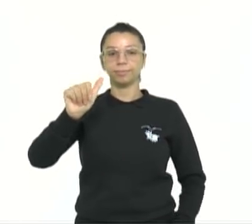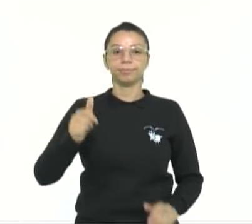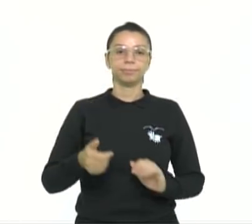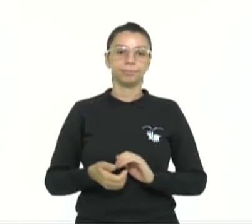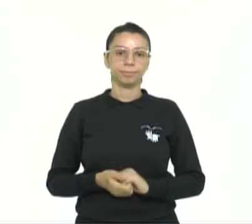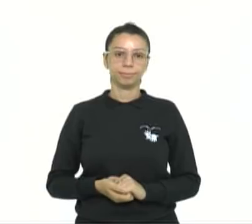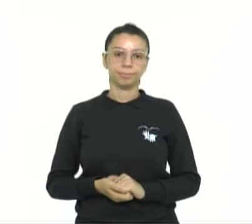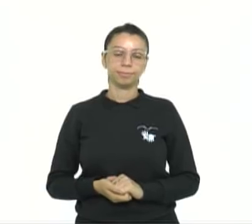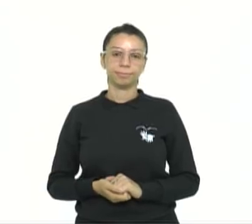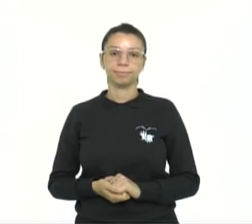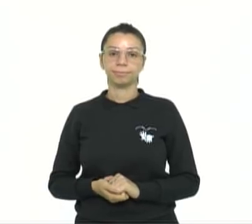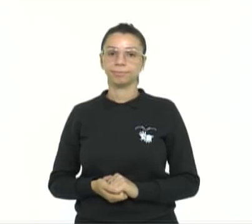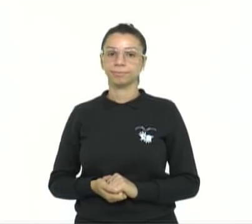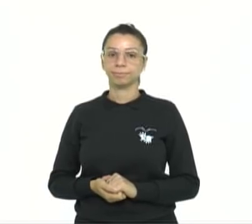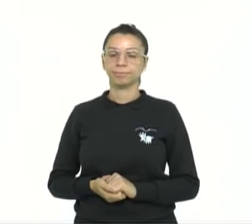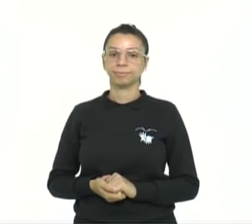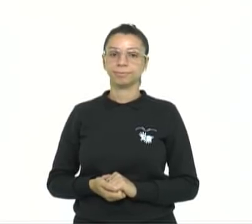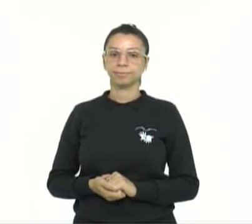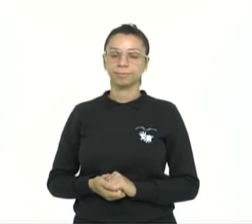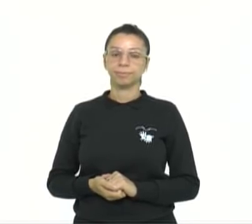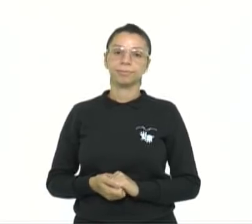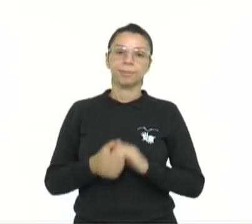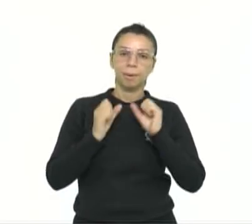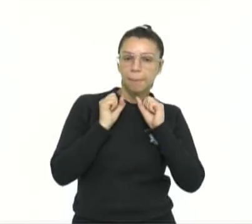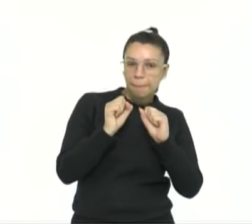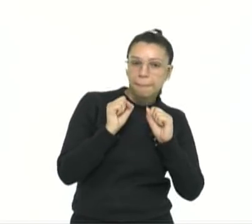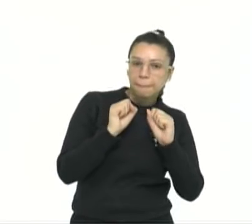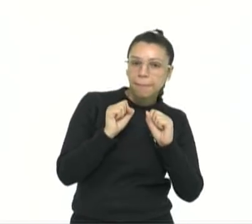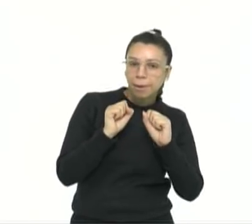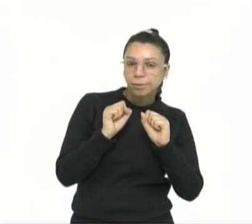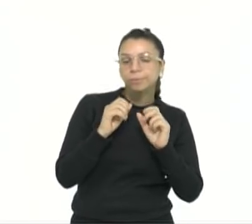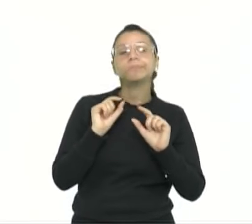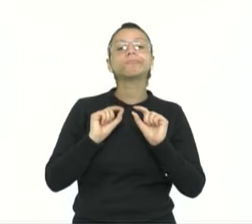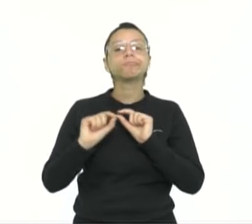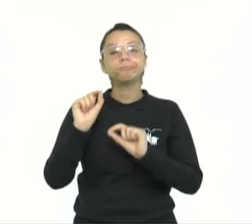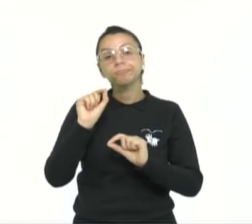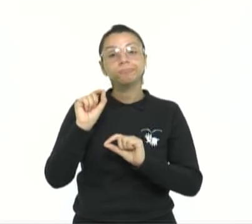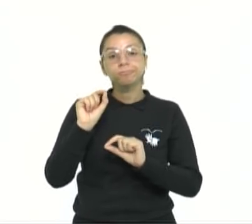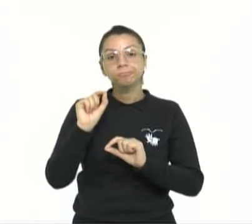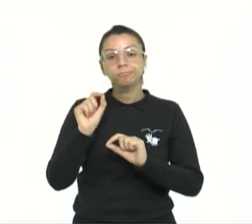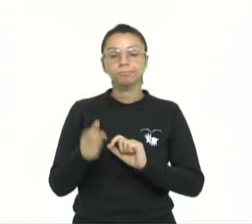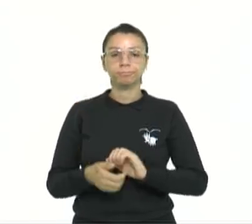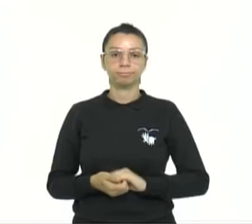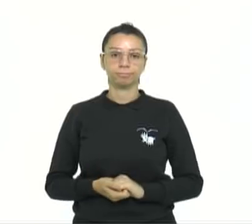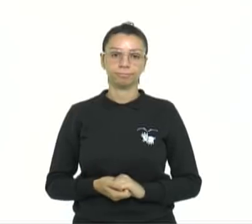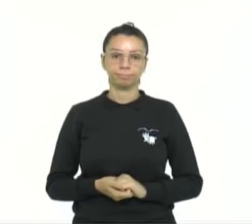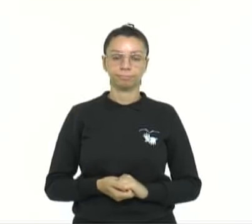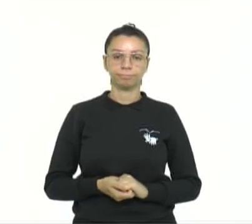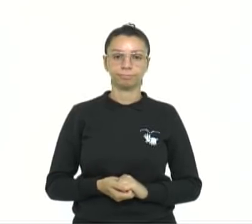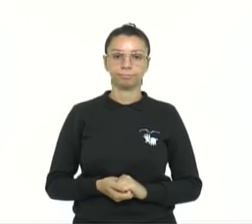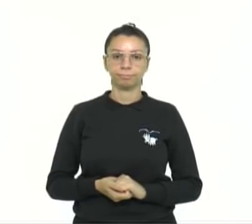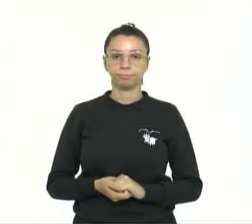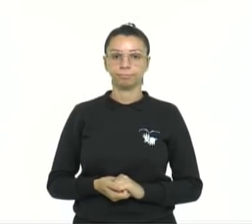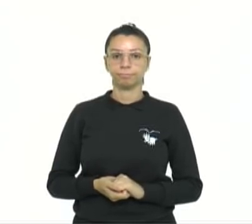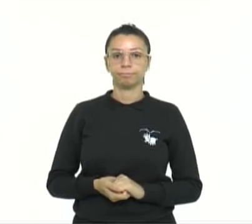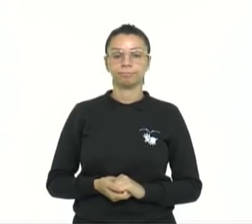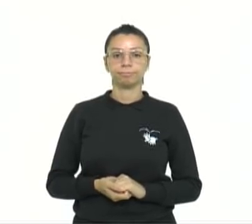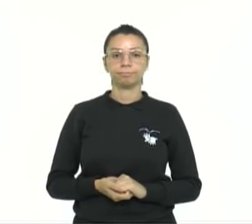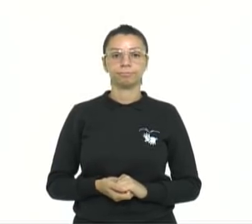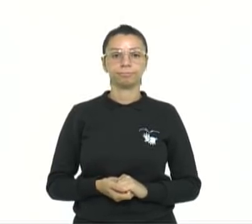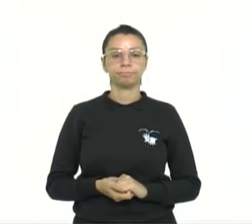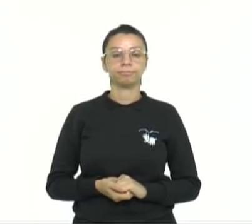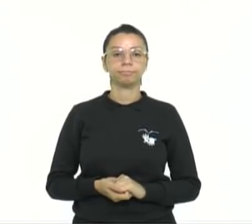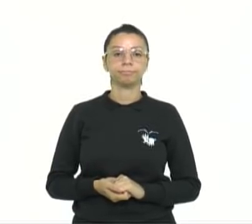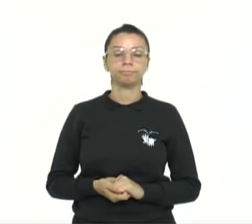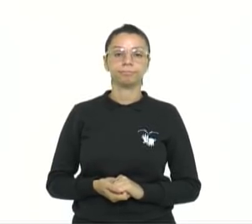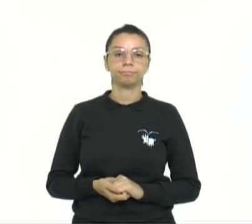super-herói in English? Será que pode ser special people or famous people? Ou é superhero? O que